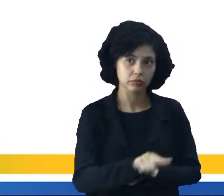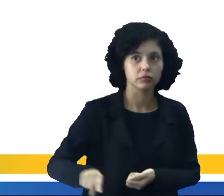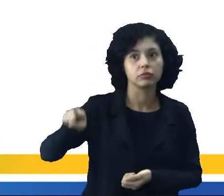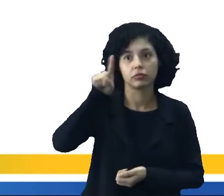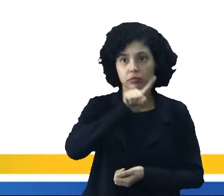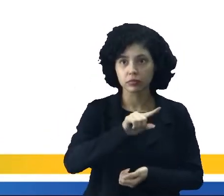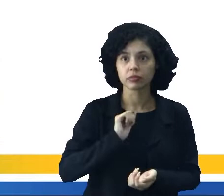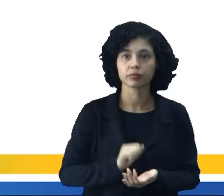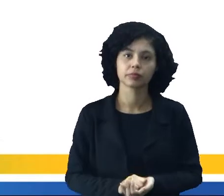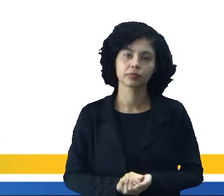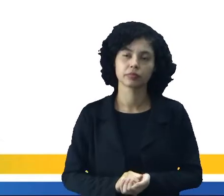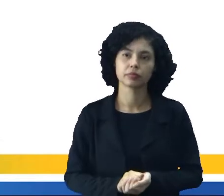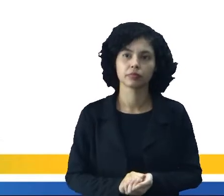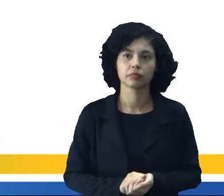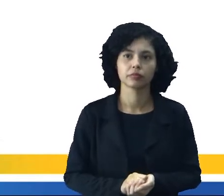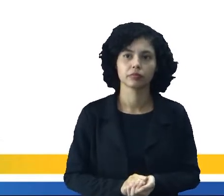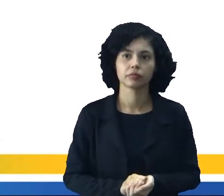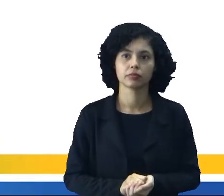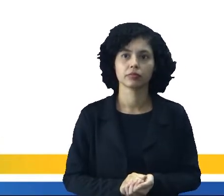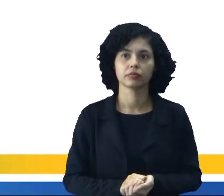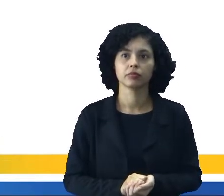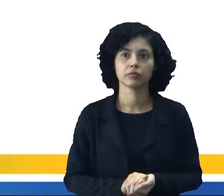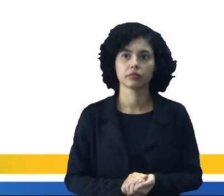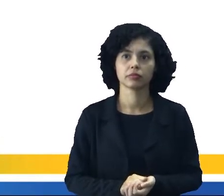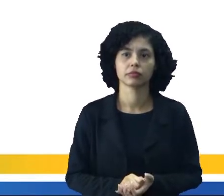circunferência e o que é o círculo